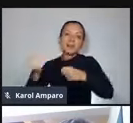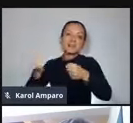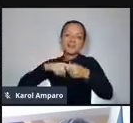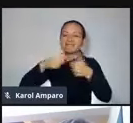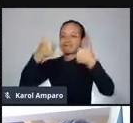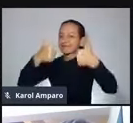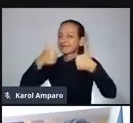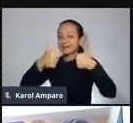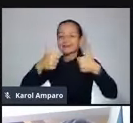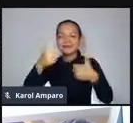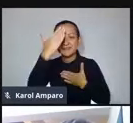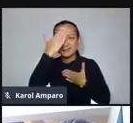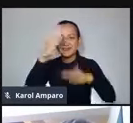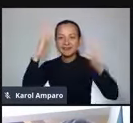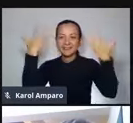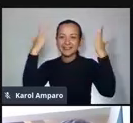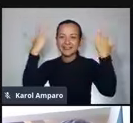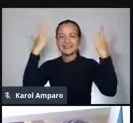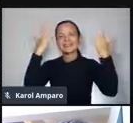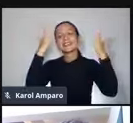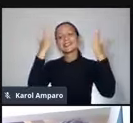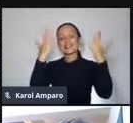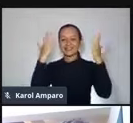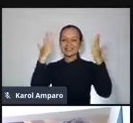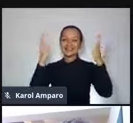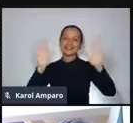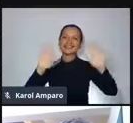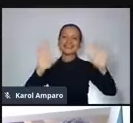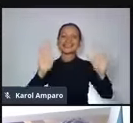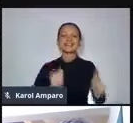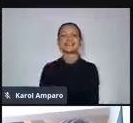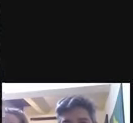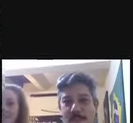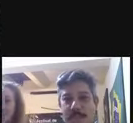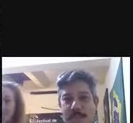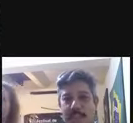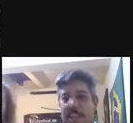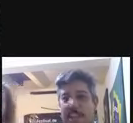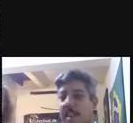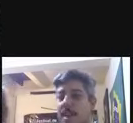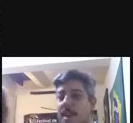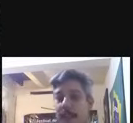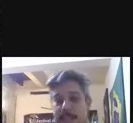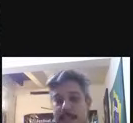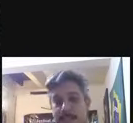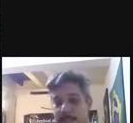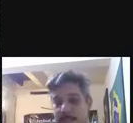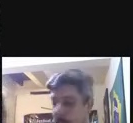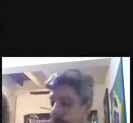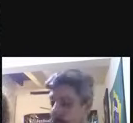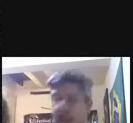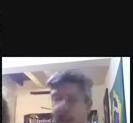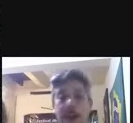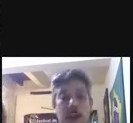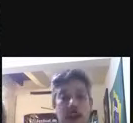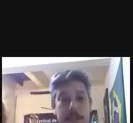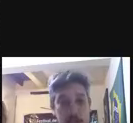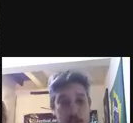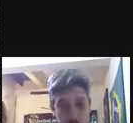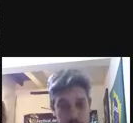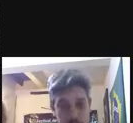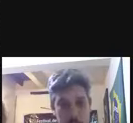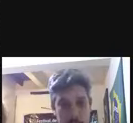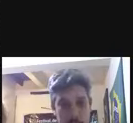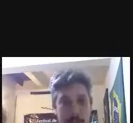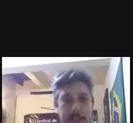Carol? Obrigado, Carol. Bom descanso. Obrigado, Carol. Mestre, queria ler uma coisa para o